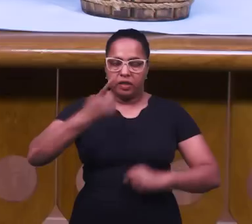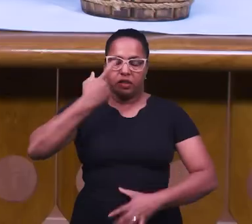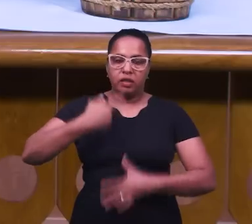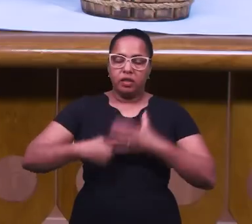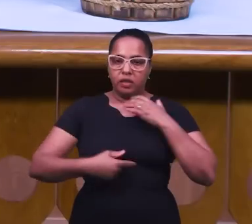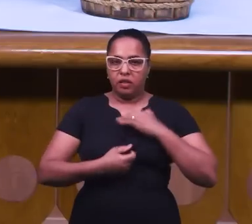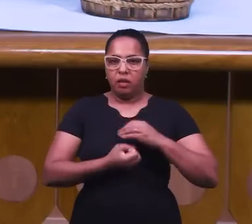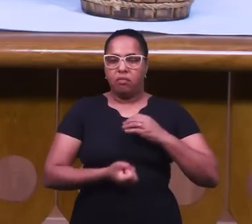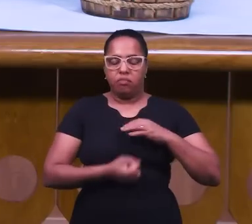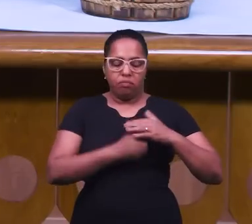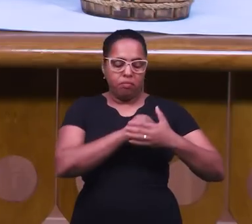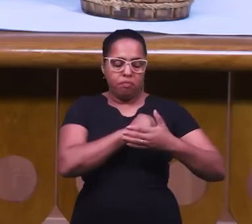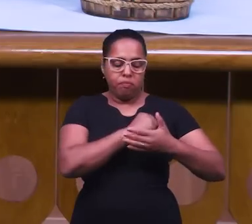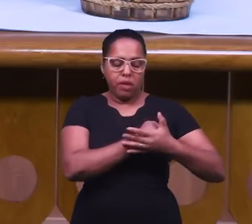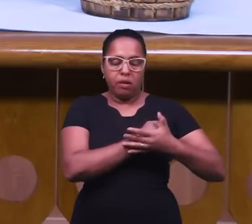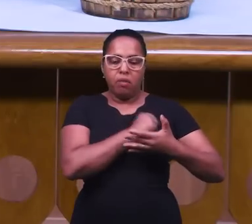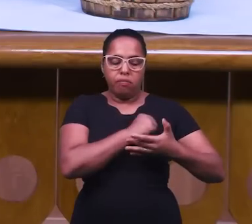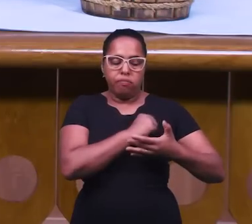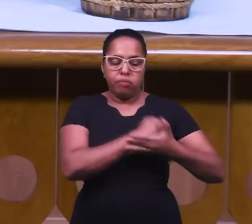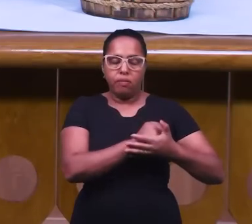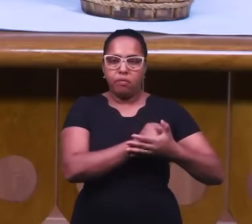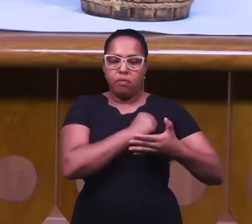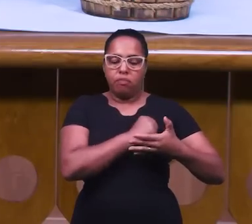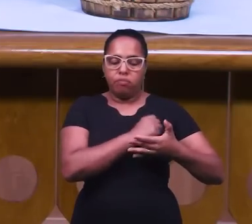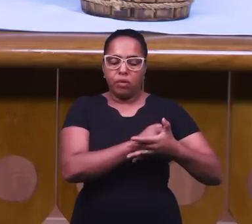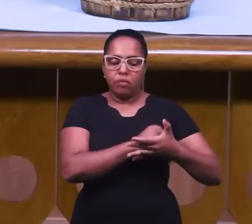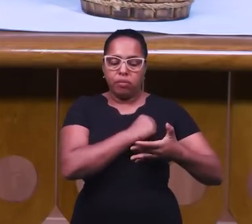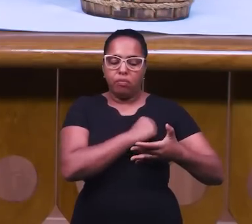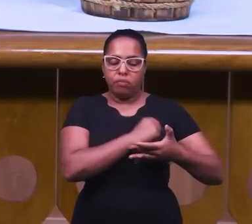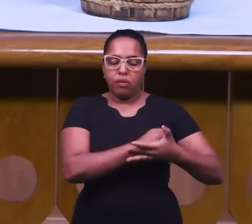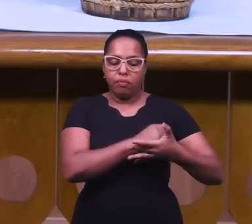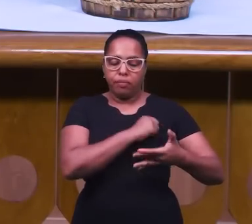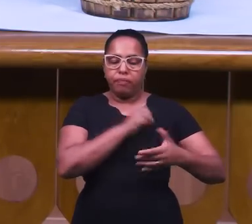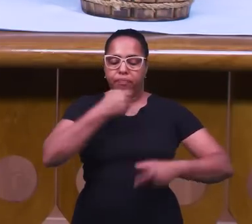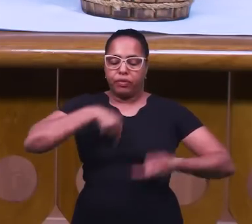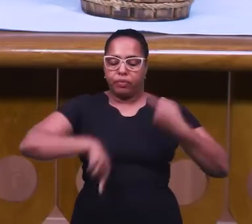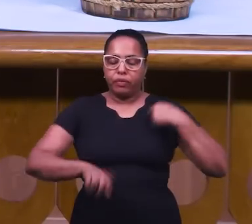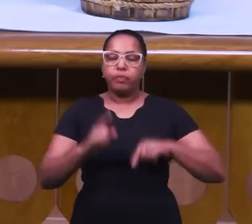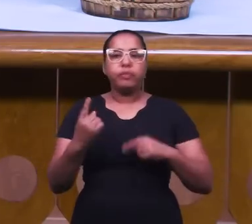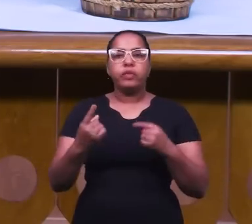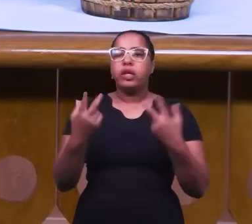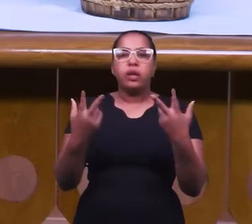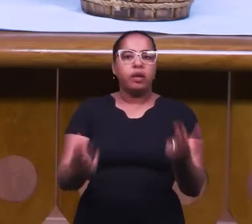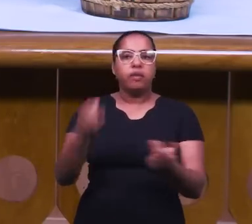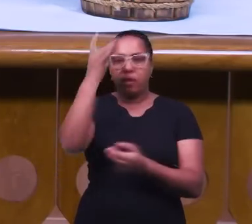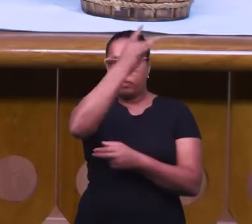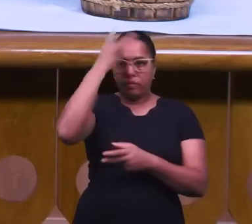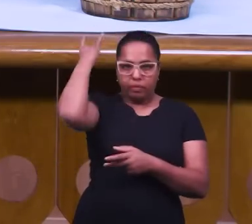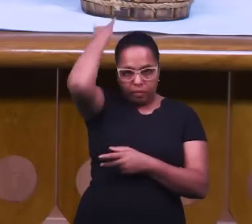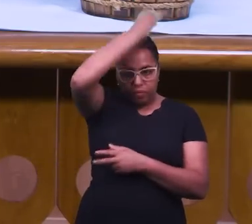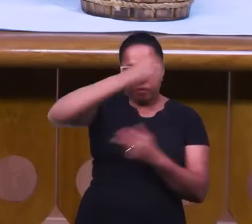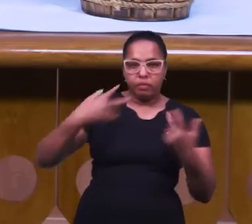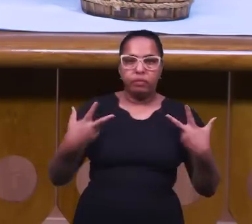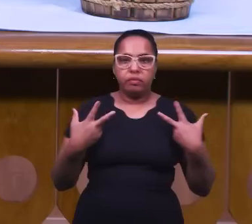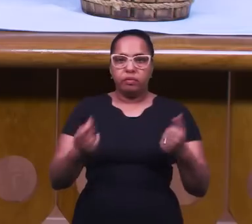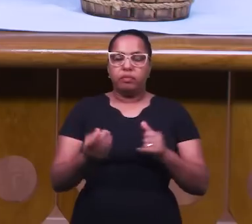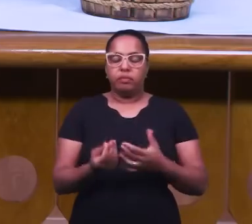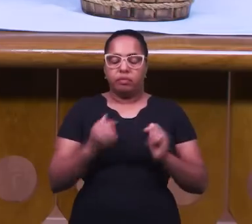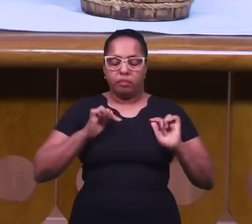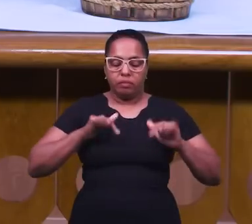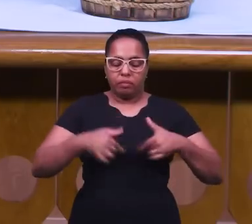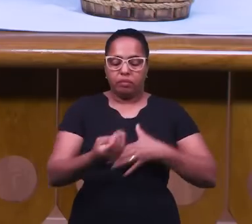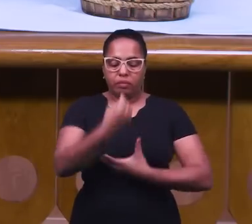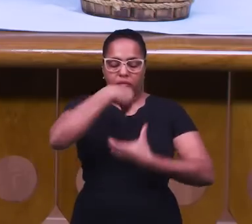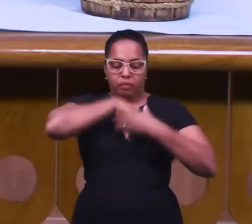de bombeamento. O coração é quem faz isso. Também o Espírito Santo, ele age em nós assim. Assim como a ação